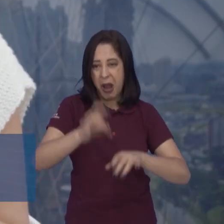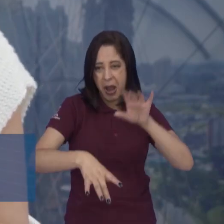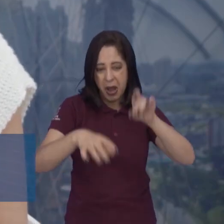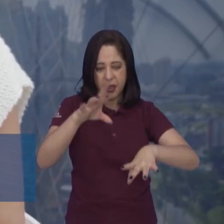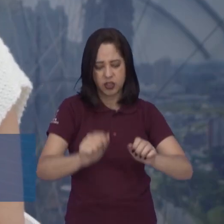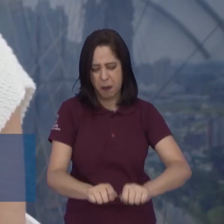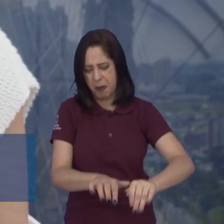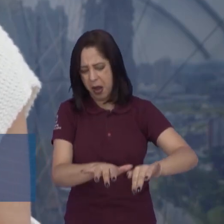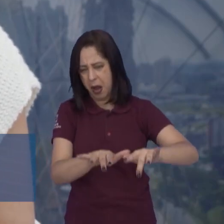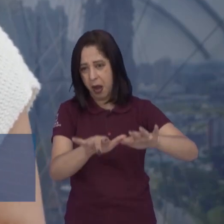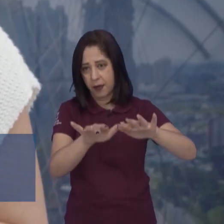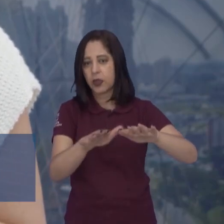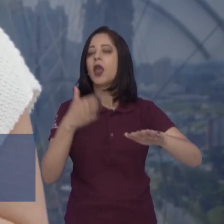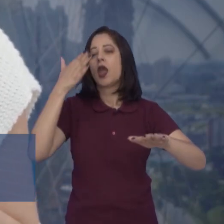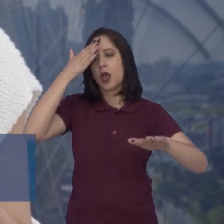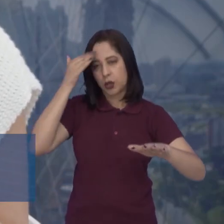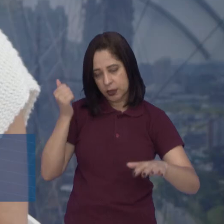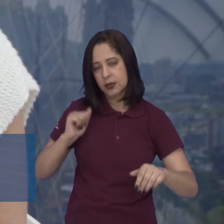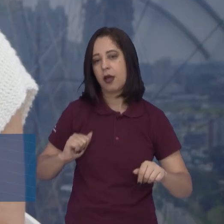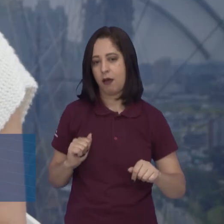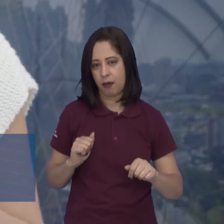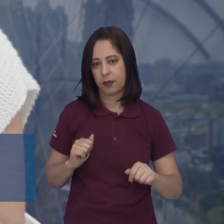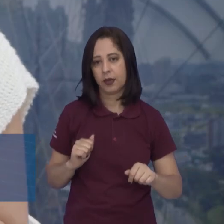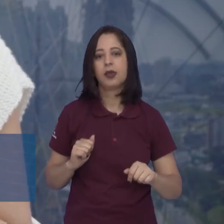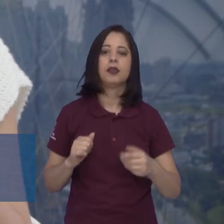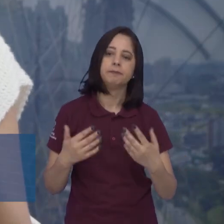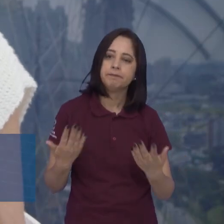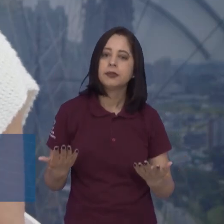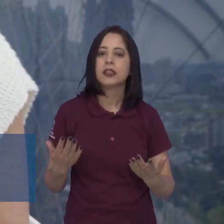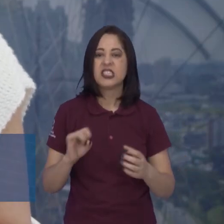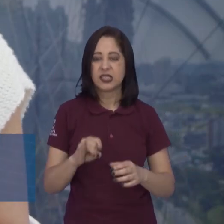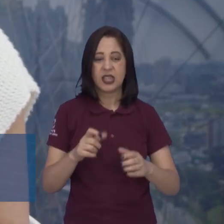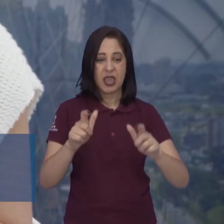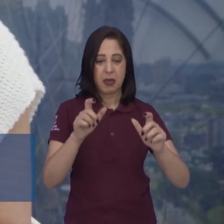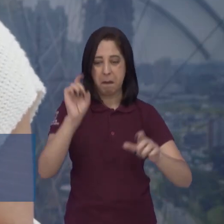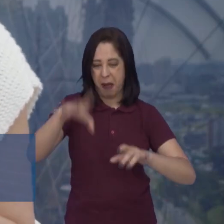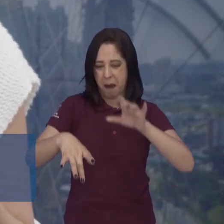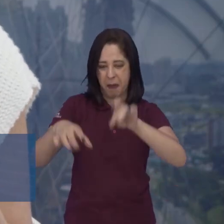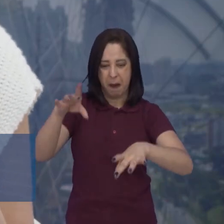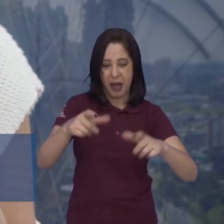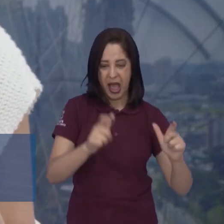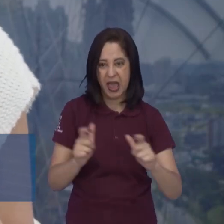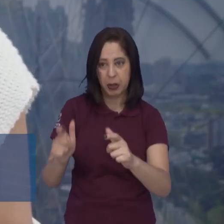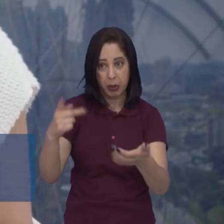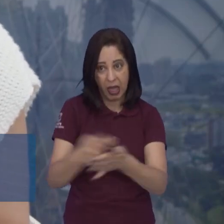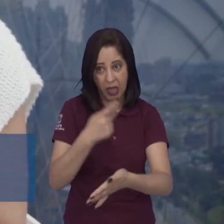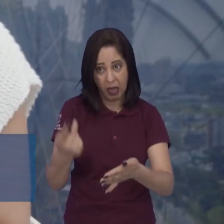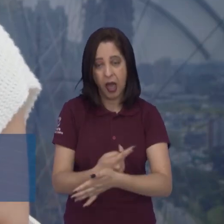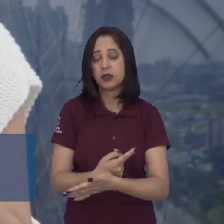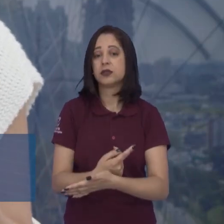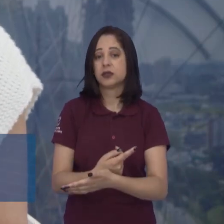que despejo de lixo, né, onde o que pode ser reciclado, o que não pode, é um problema